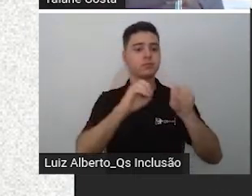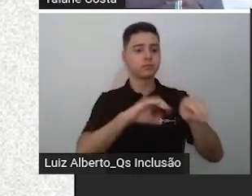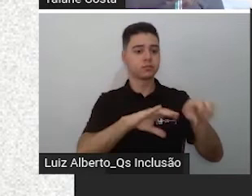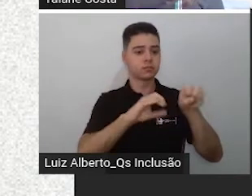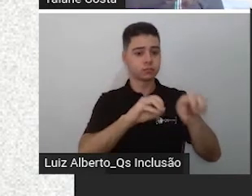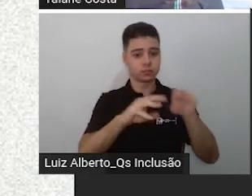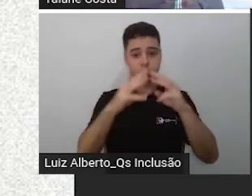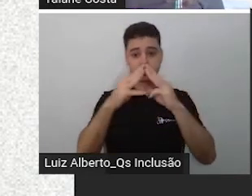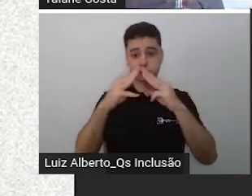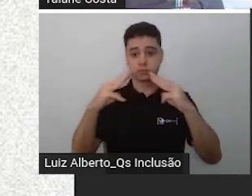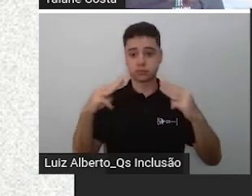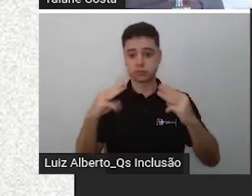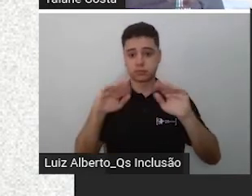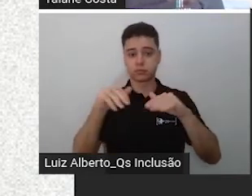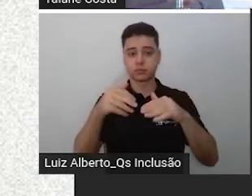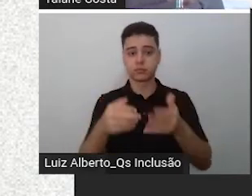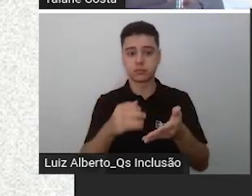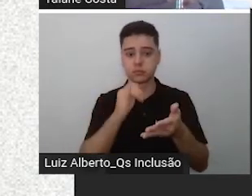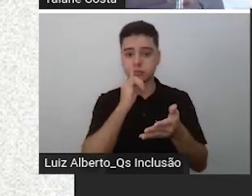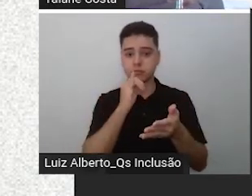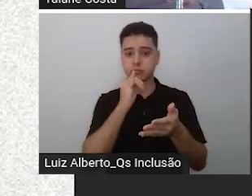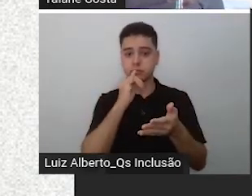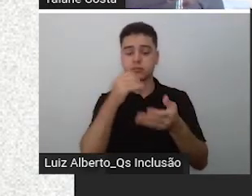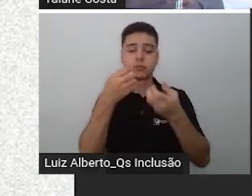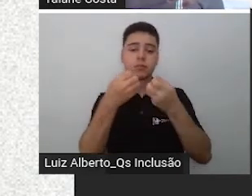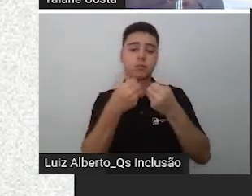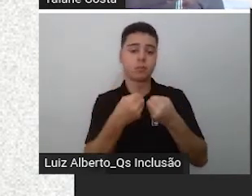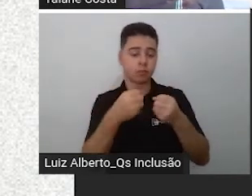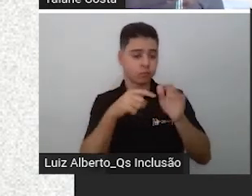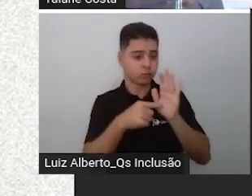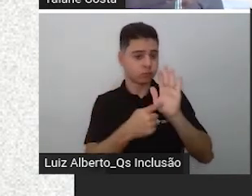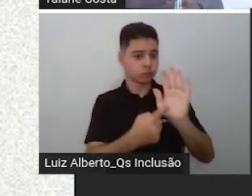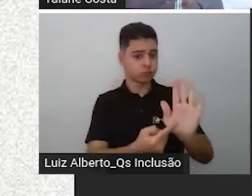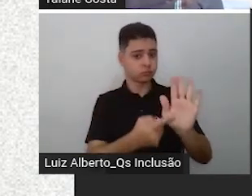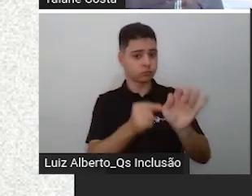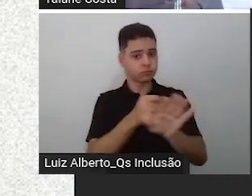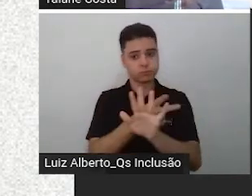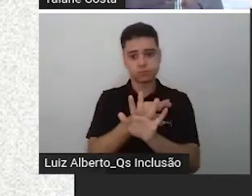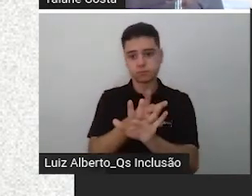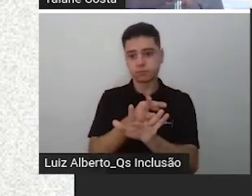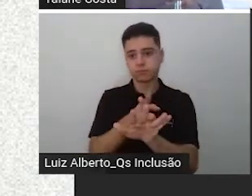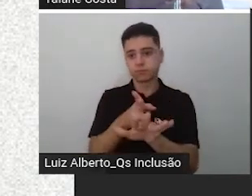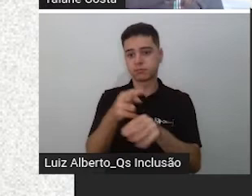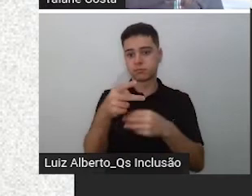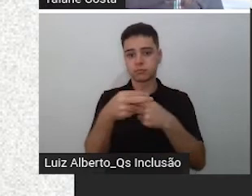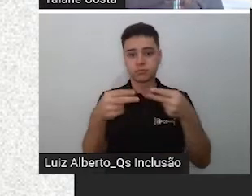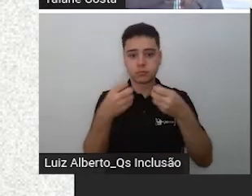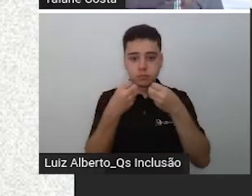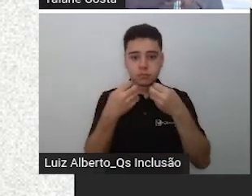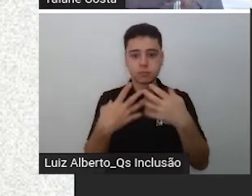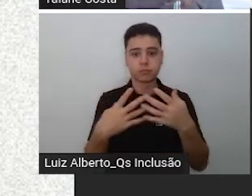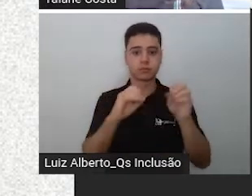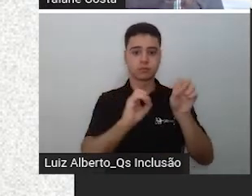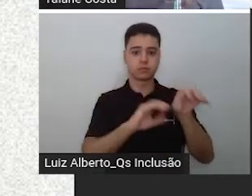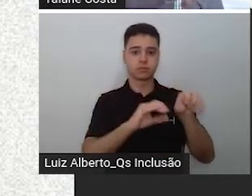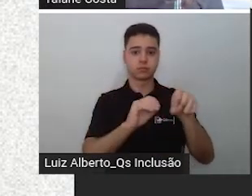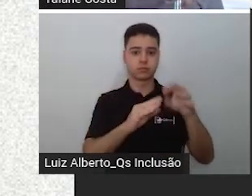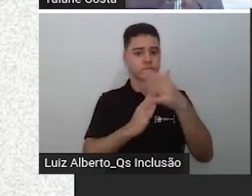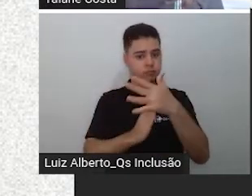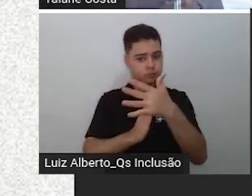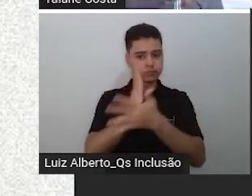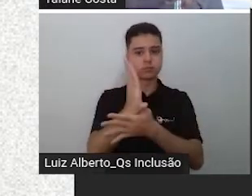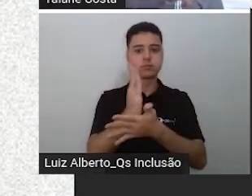museu, né? O museu pode trazer muitos benefícios para a educação, indo além das exposições, dos